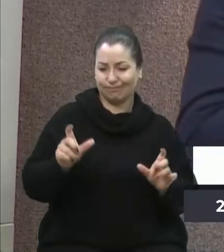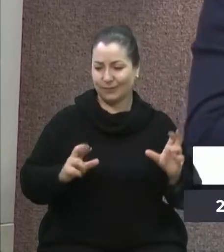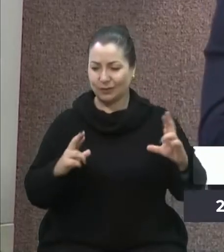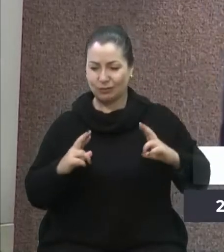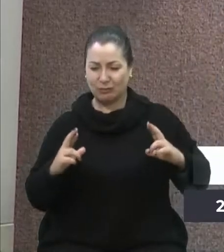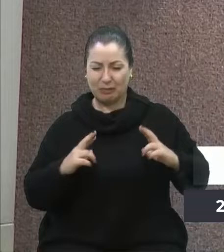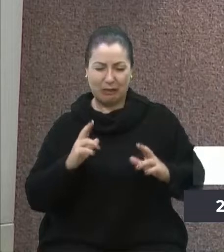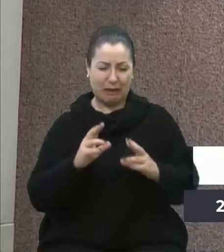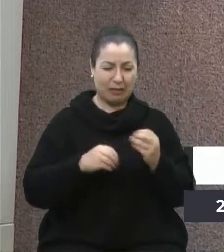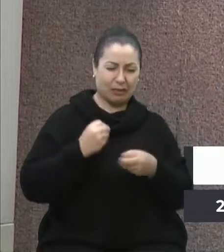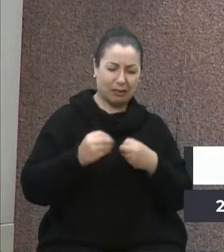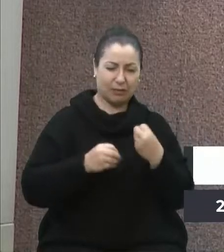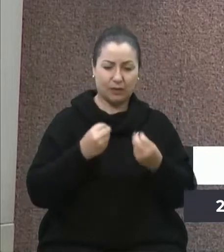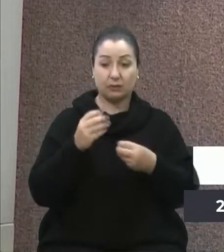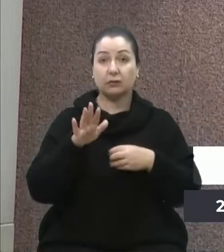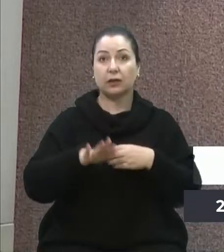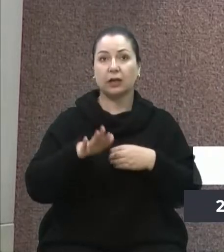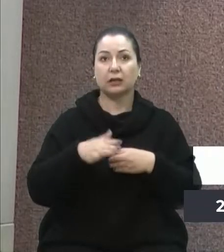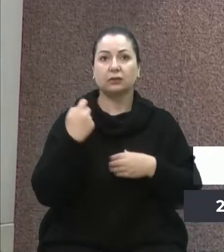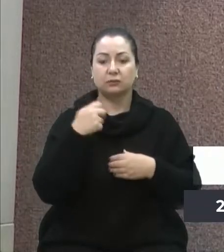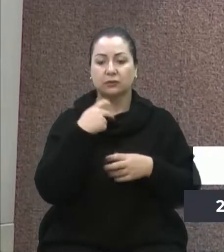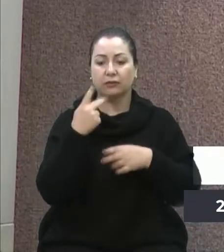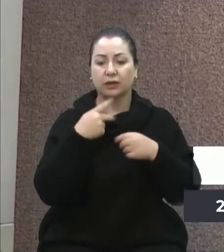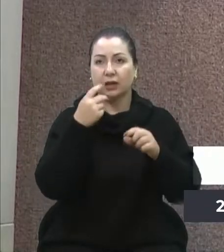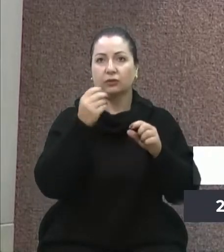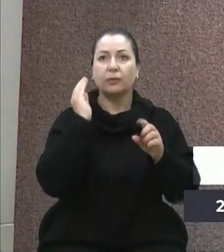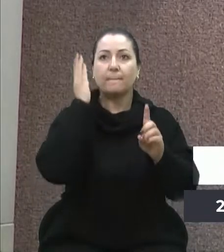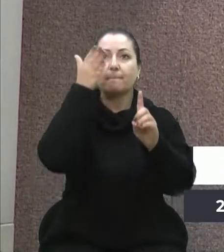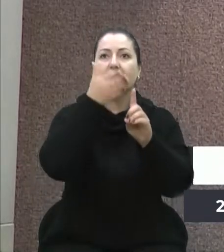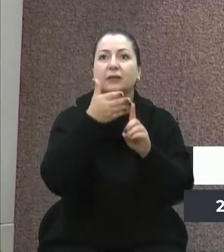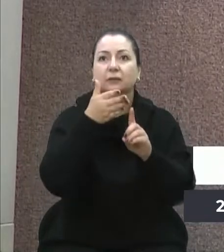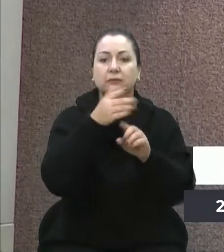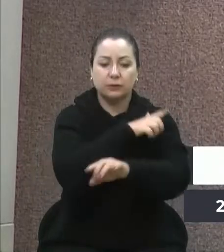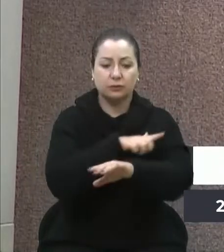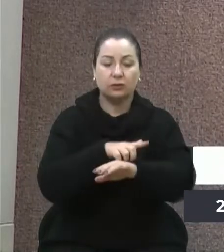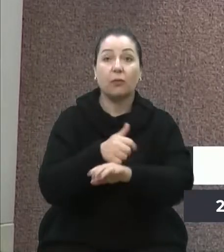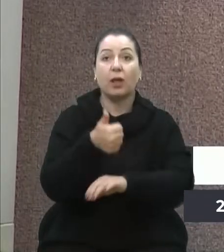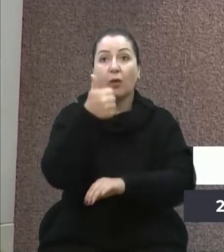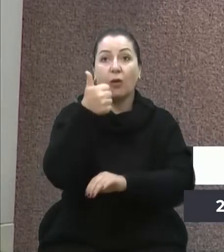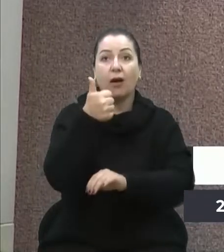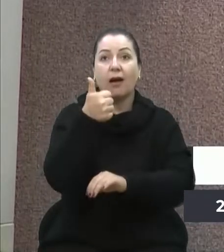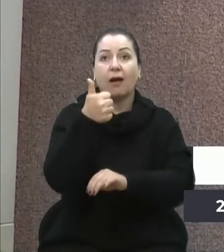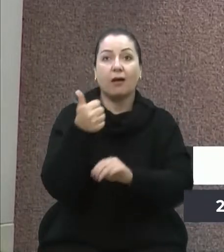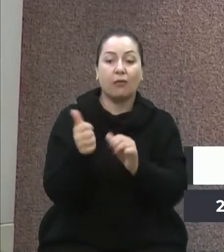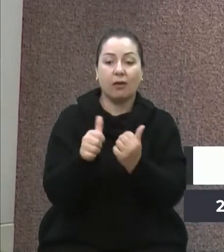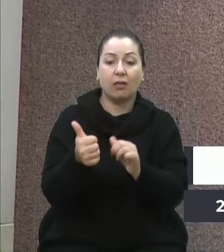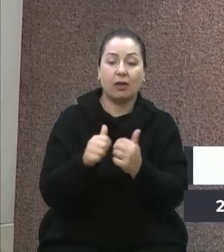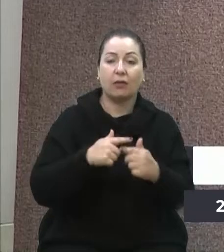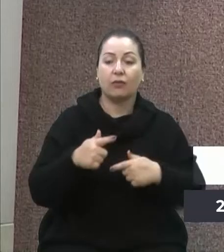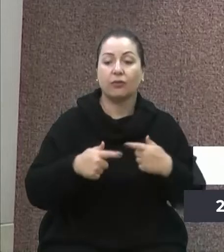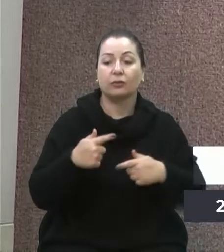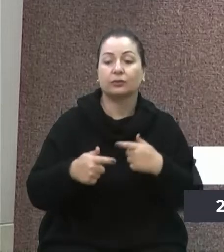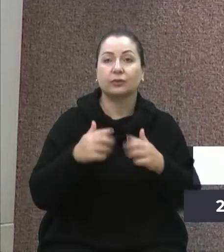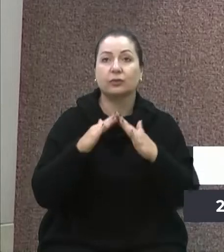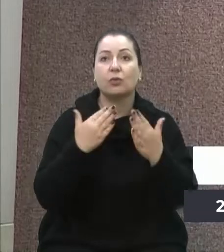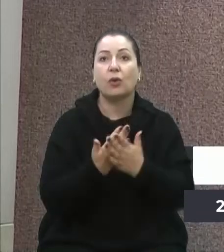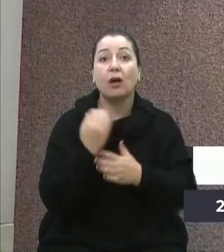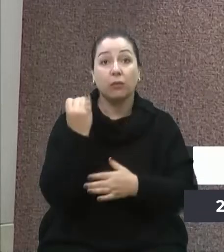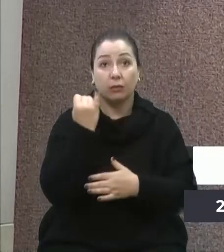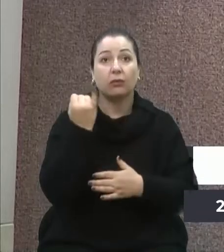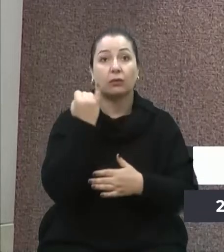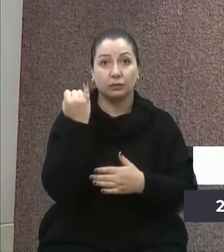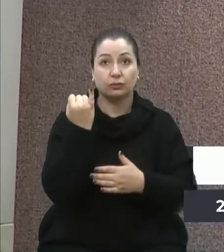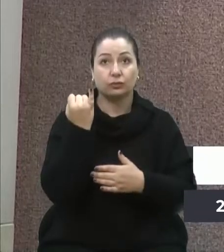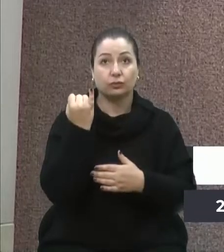tem que falar aqui de metas para a educação. A gente tem que falar aqui e melhorar a qualidade de gestão das nossas escolas. Isso é importante.